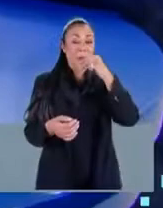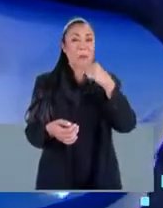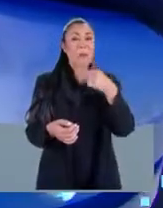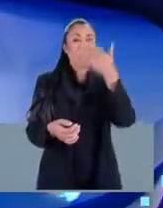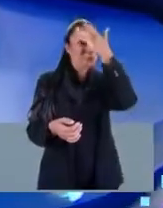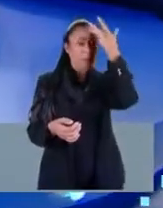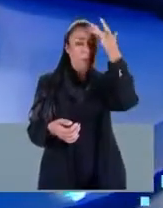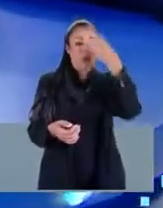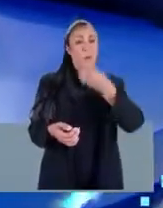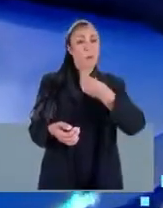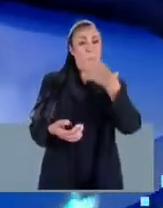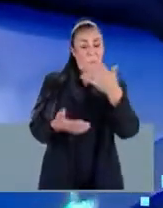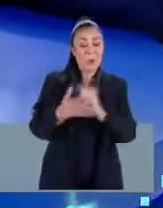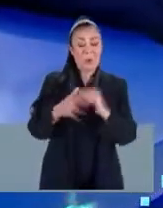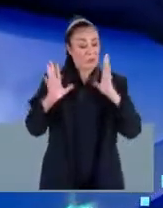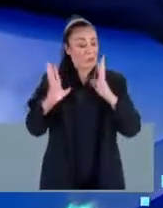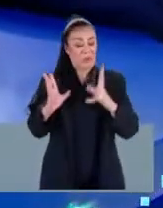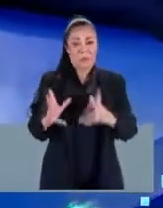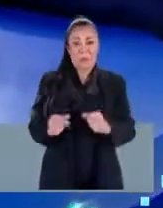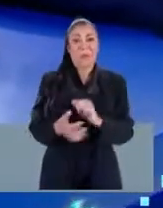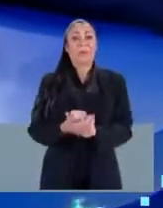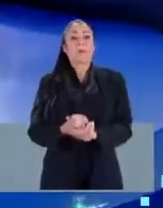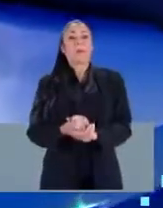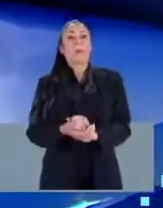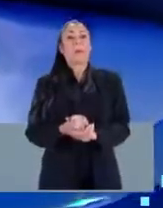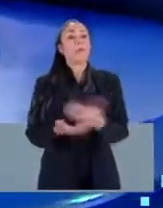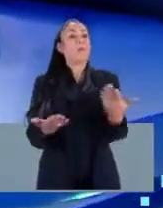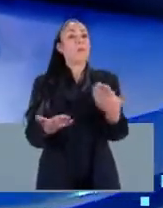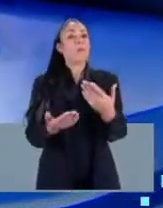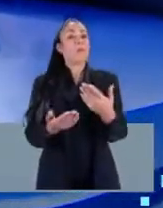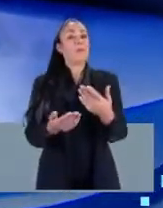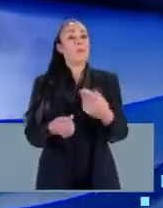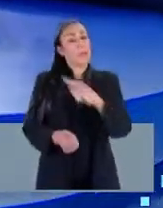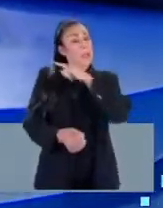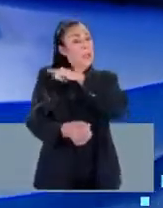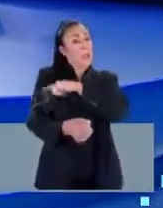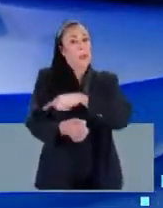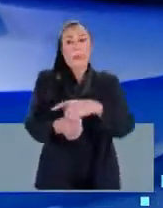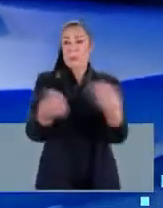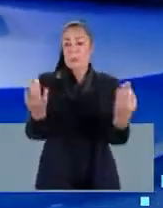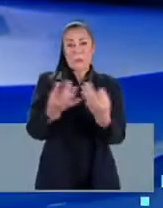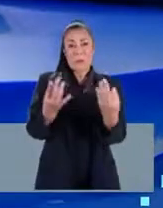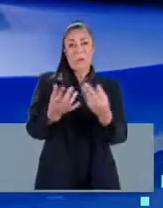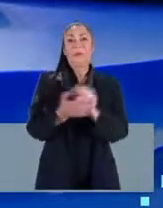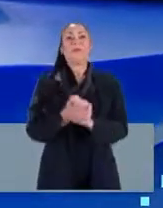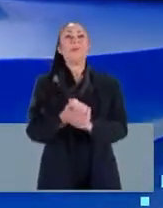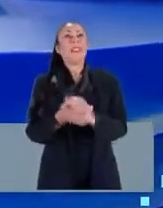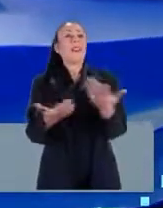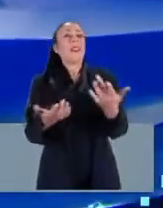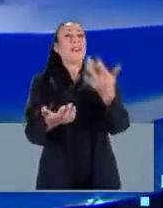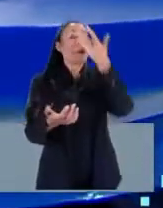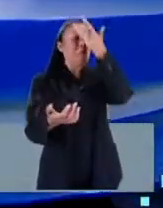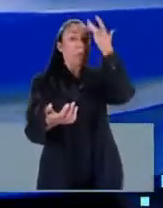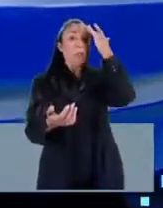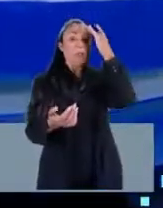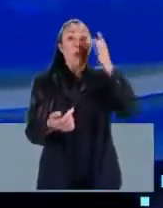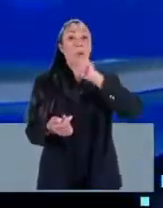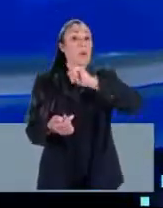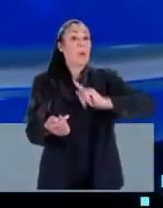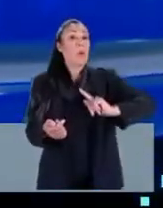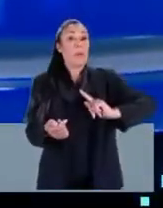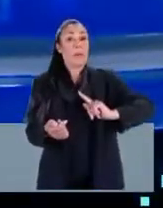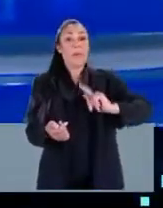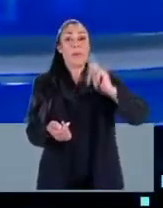de lisa postura, uma educação refinada, e um cara que foi o governador de São